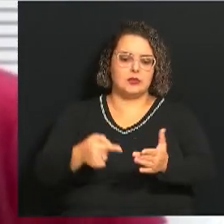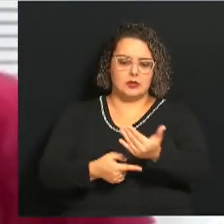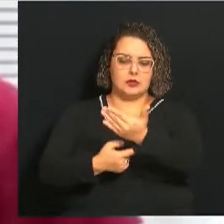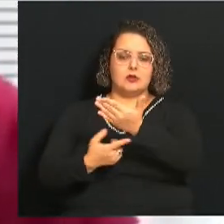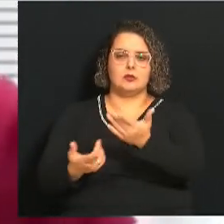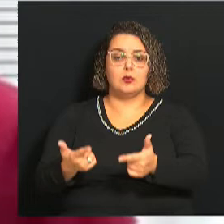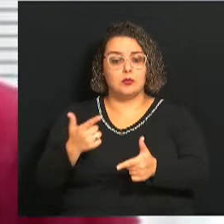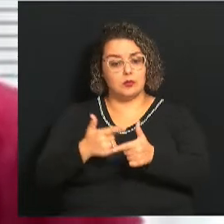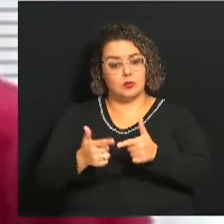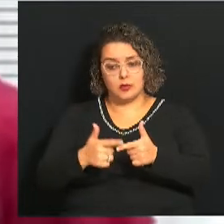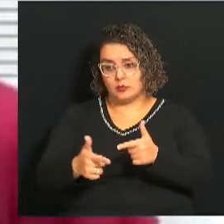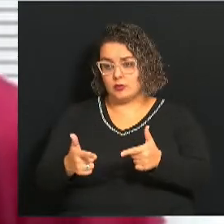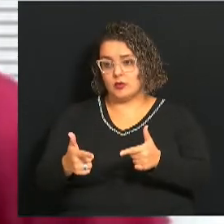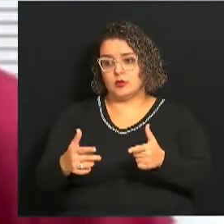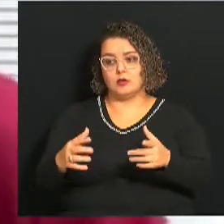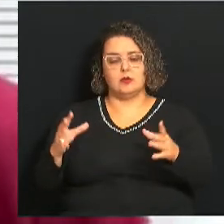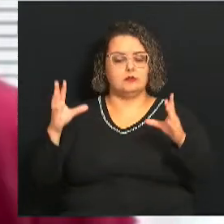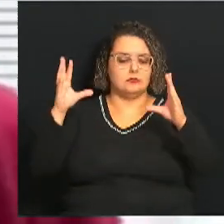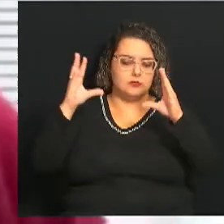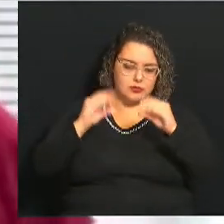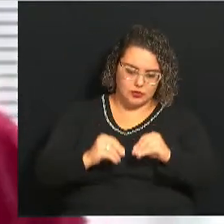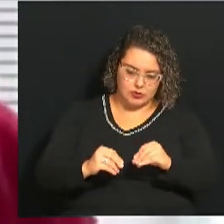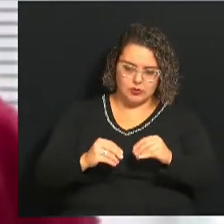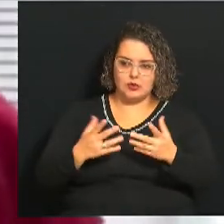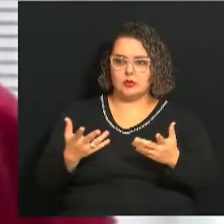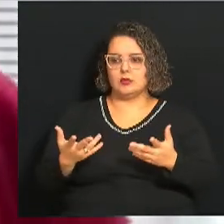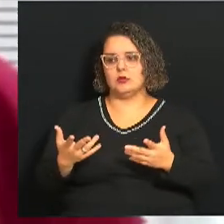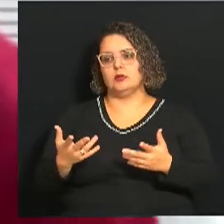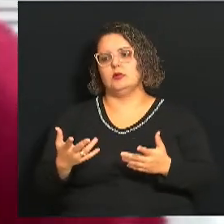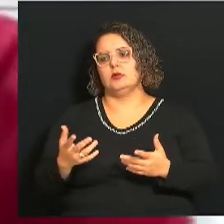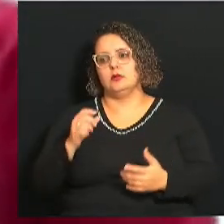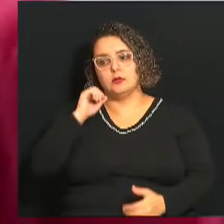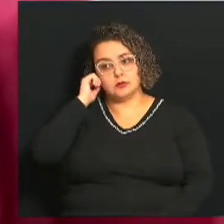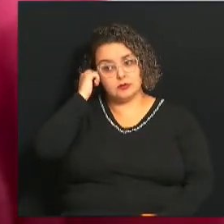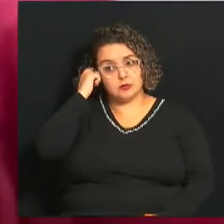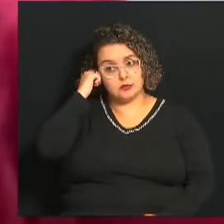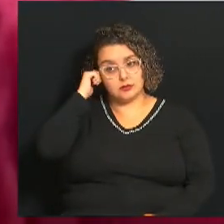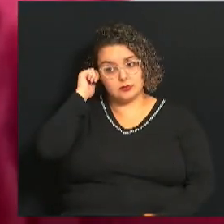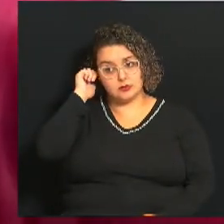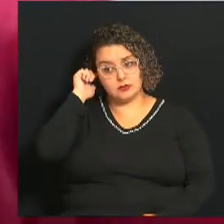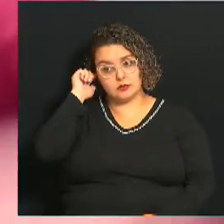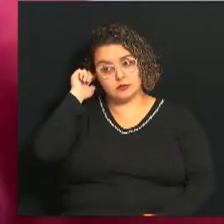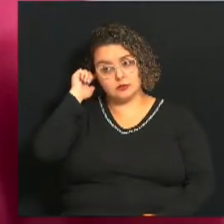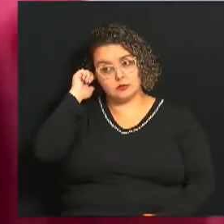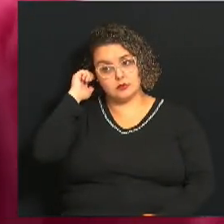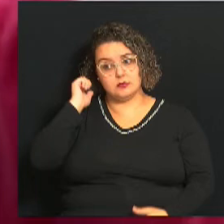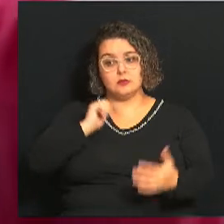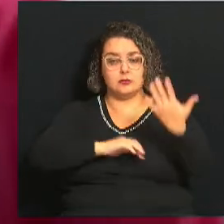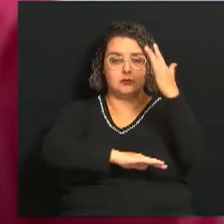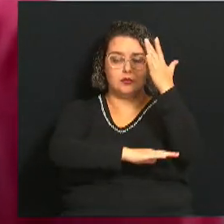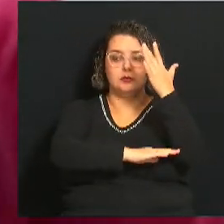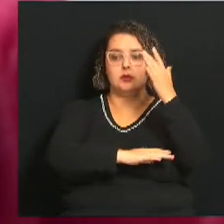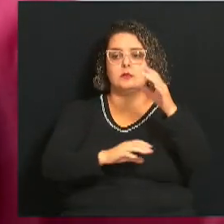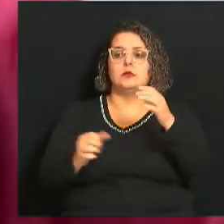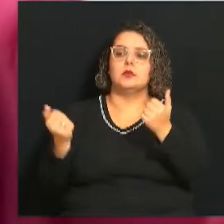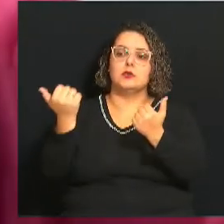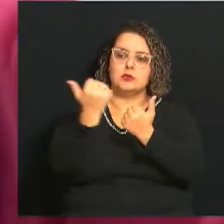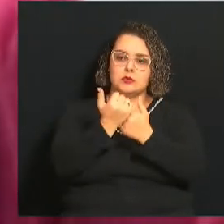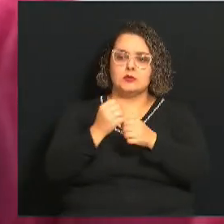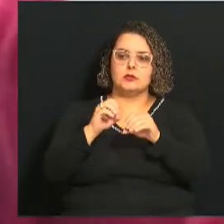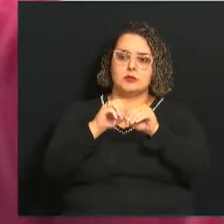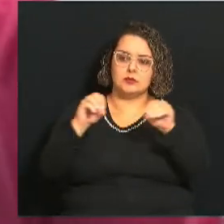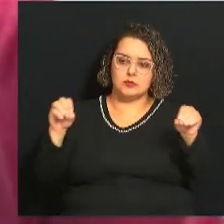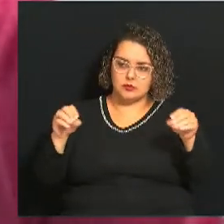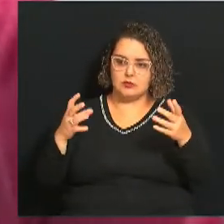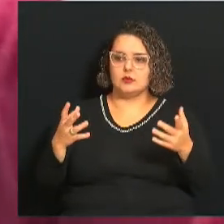problemas, quer seja desligamento, recorrência aí de desligamento por causa árvore, nós temos substituído naqueles trechos, né,